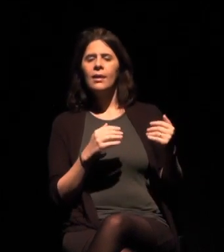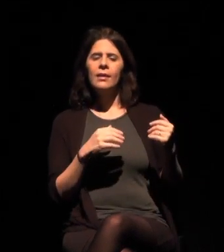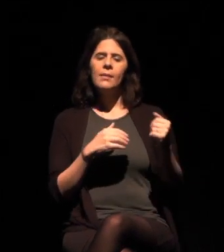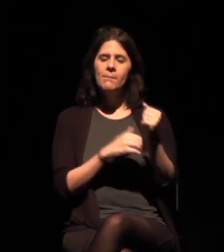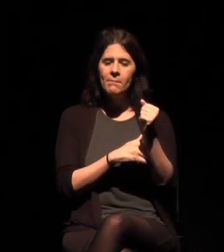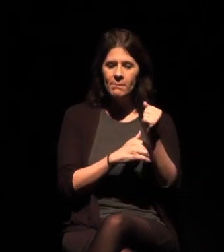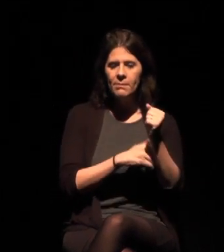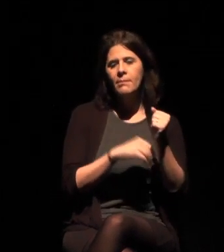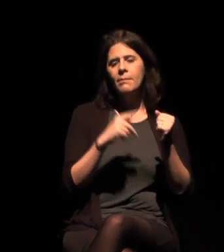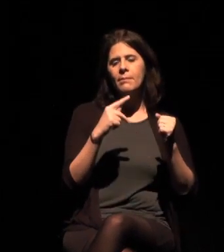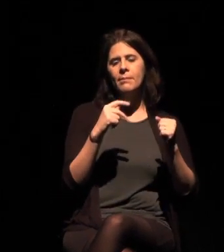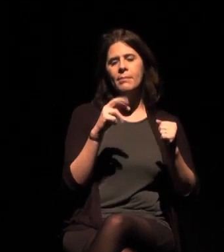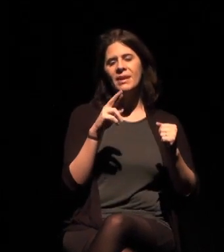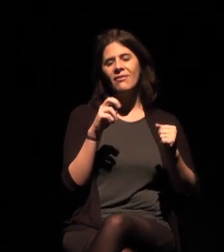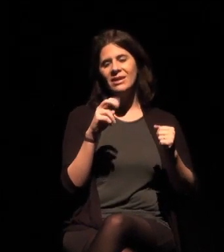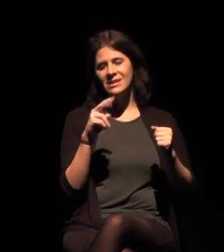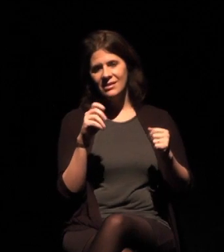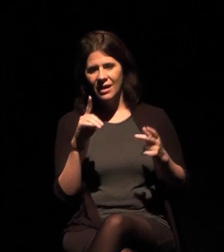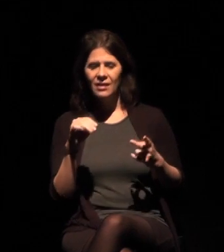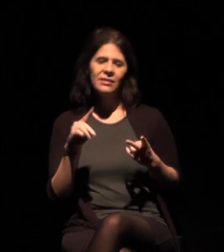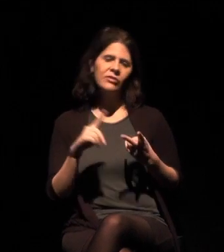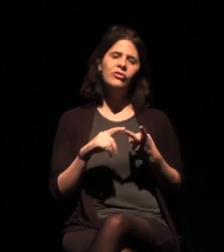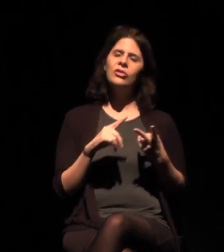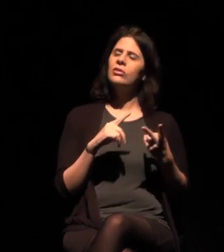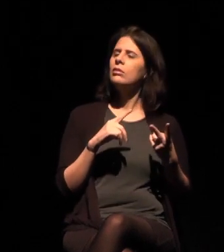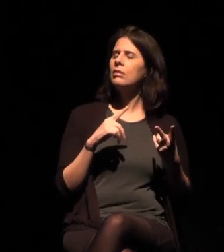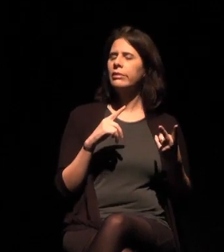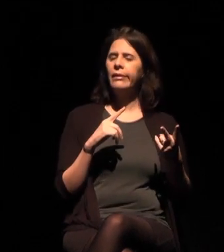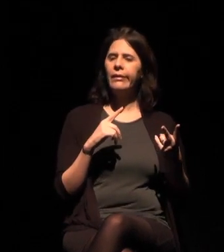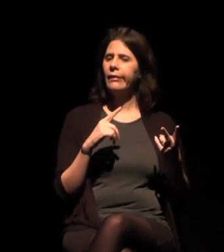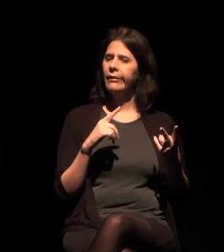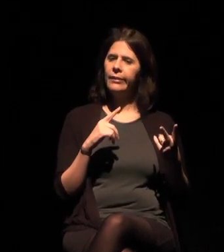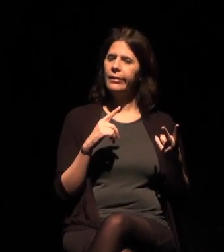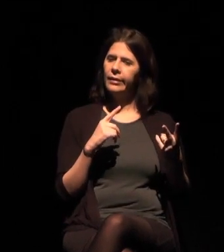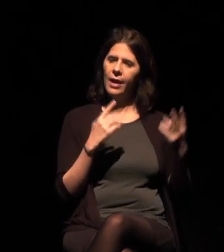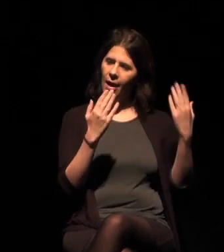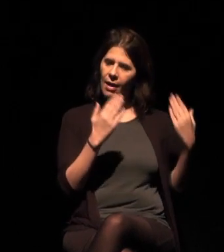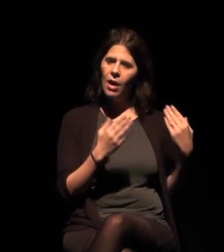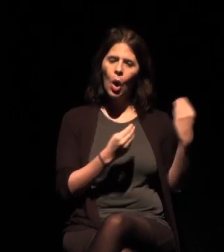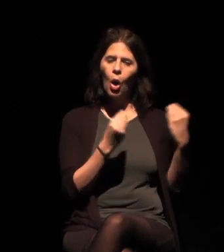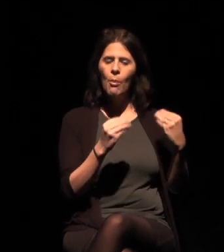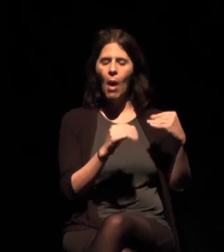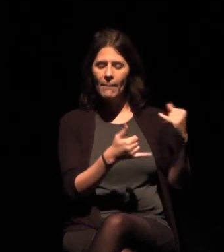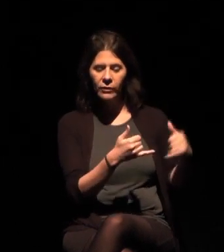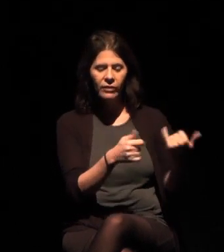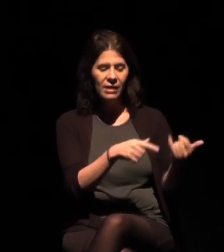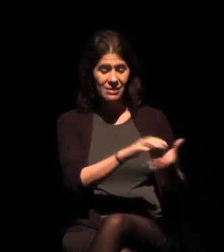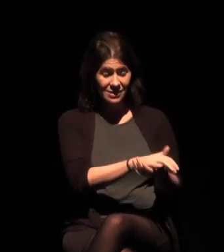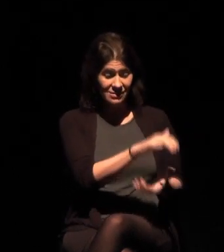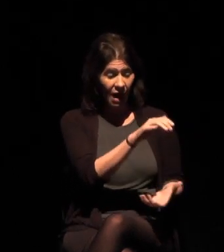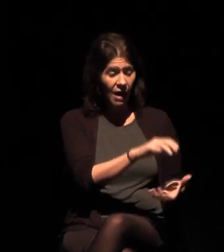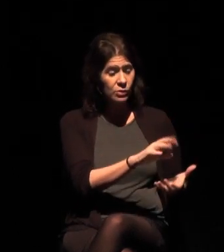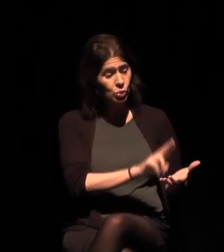de ter uma tecnologia muito muito favorável porque você tem muita qualidade de dados boa pra